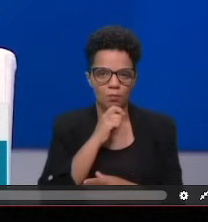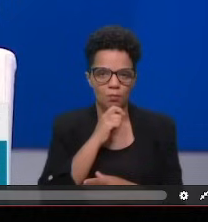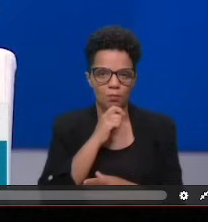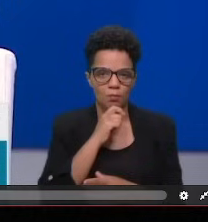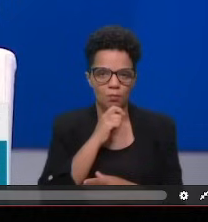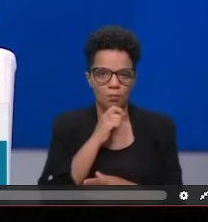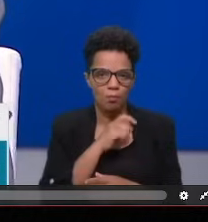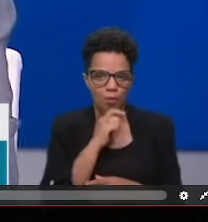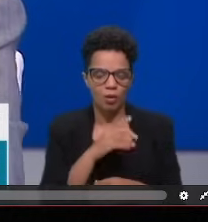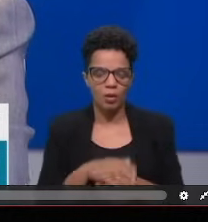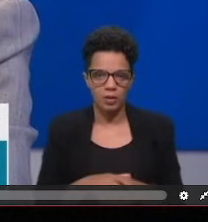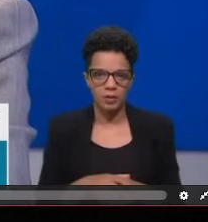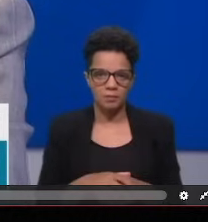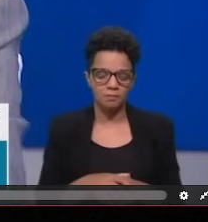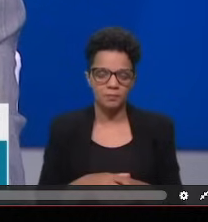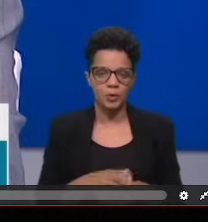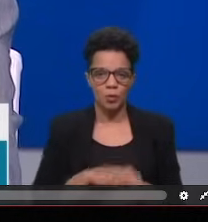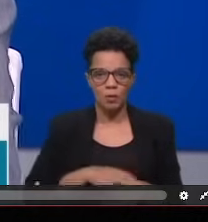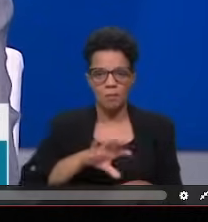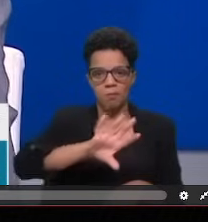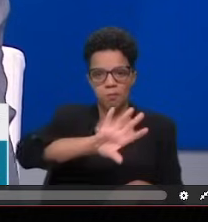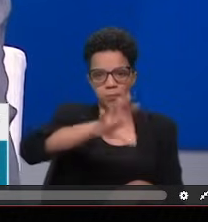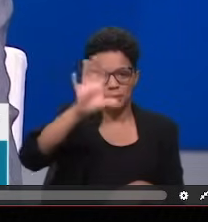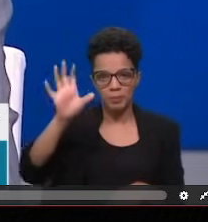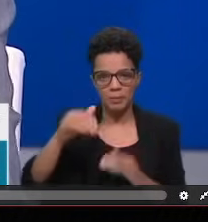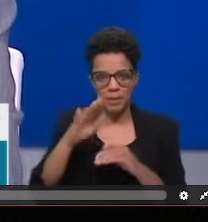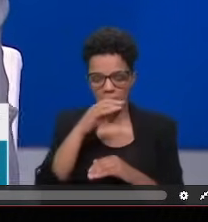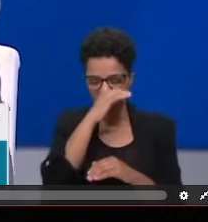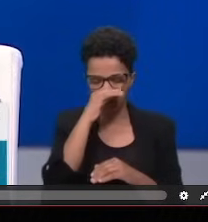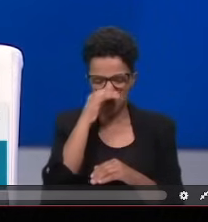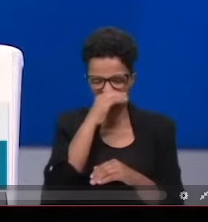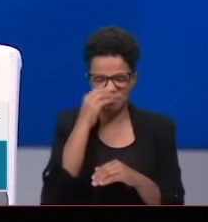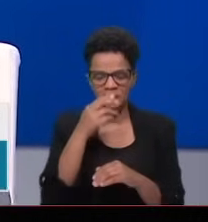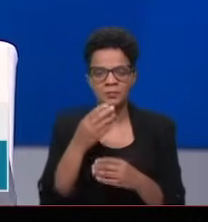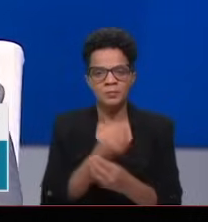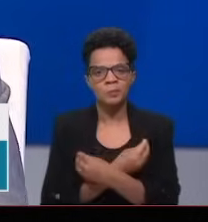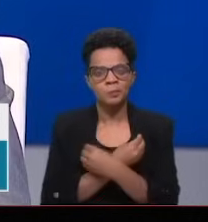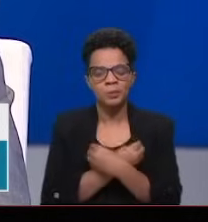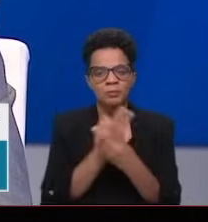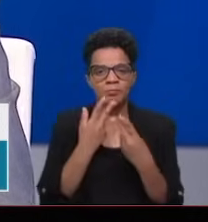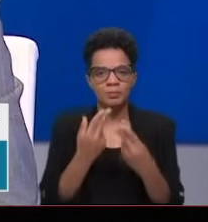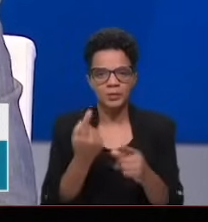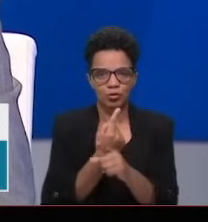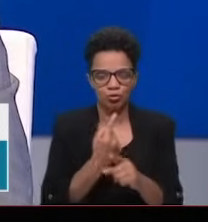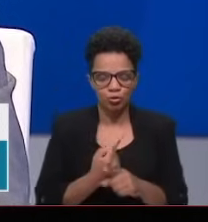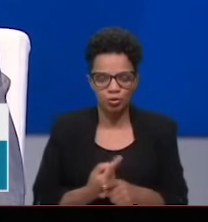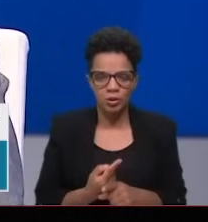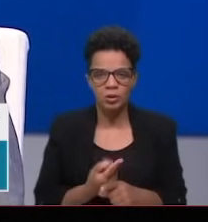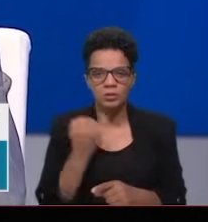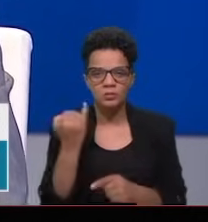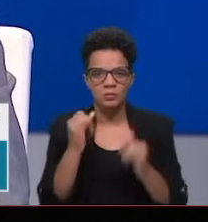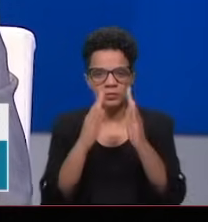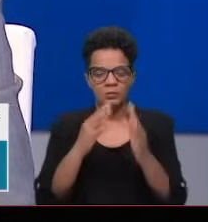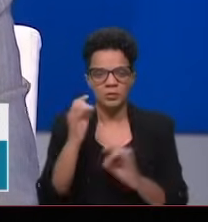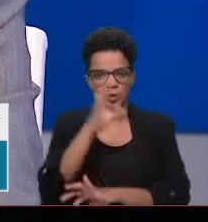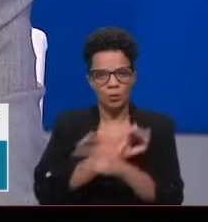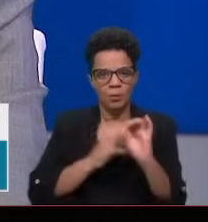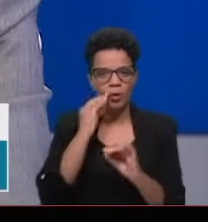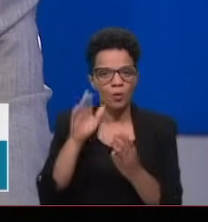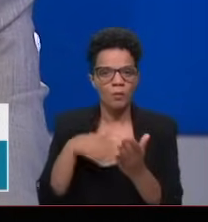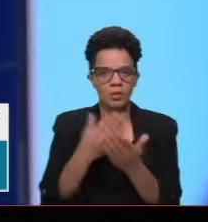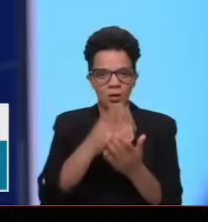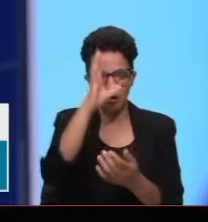fisc Mcqueen é muito mais países e o bloco já é muitas vezes crítico do funcionamento das instituições europeias é possível arranjar uma forma